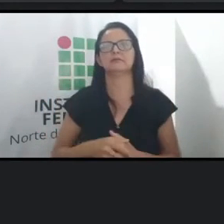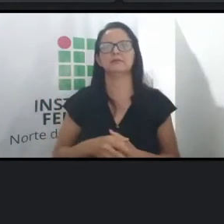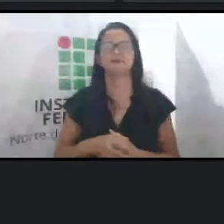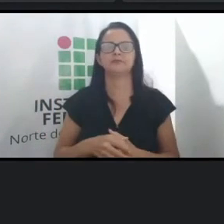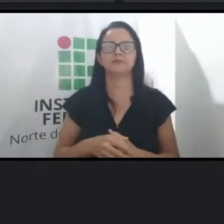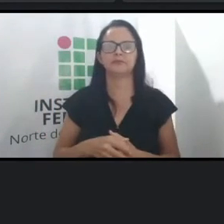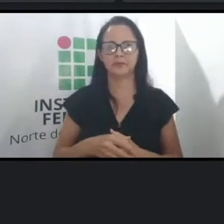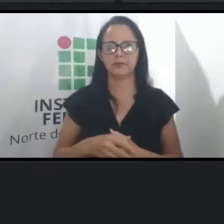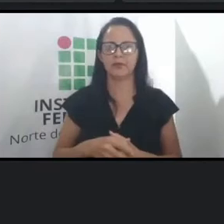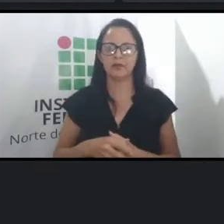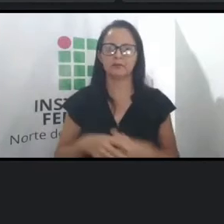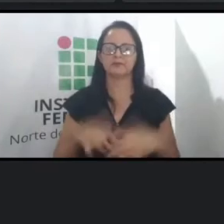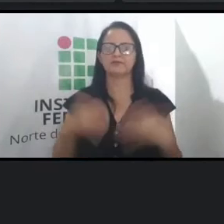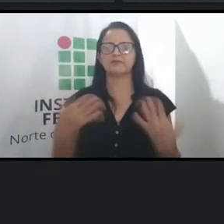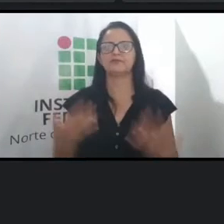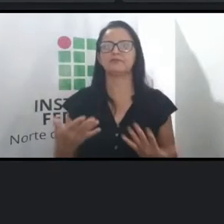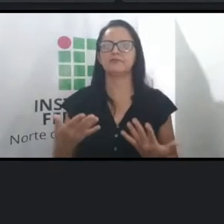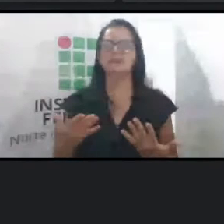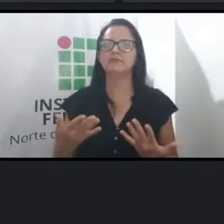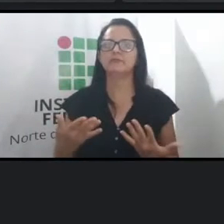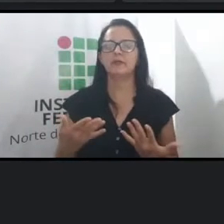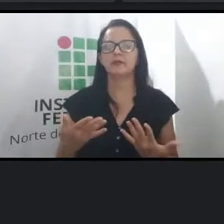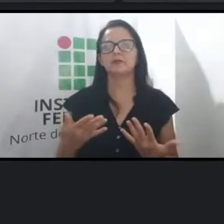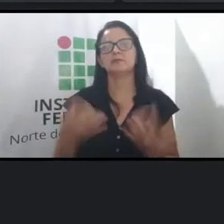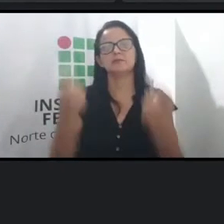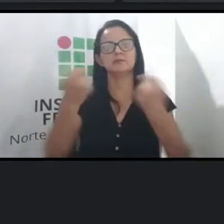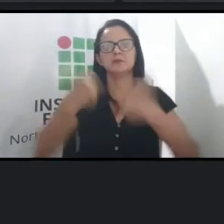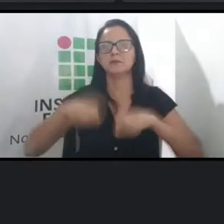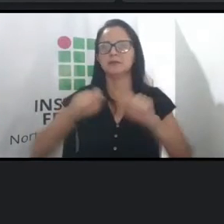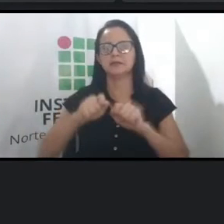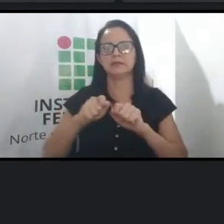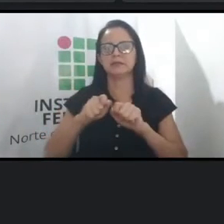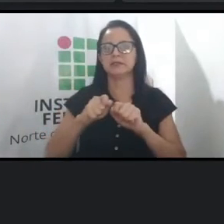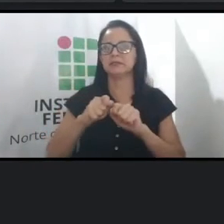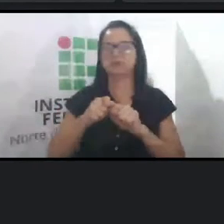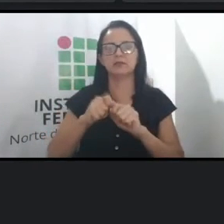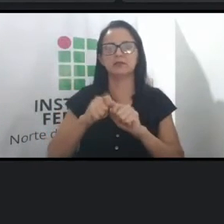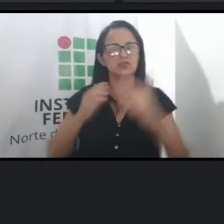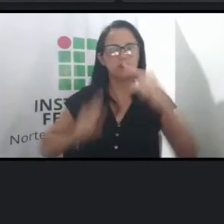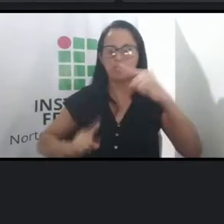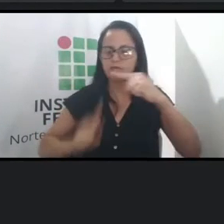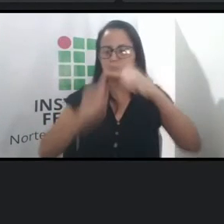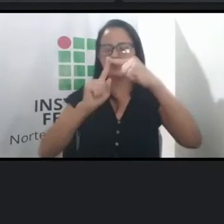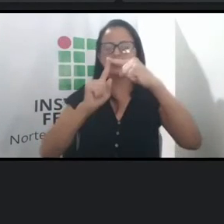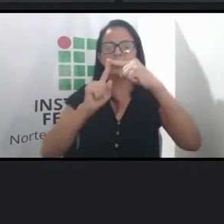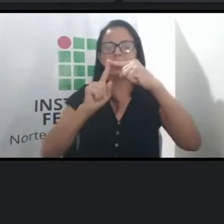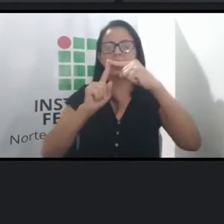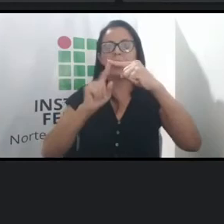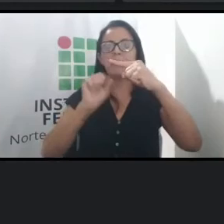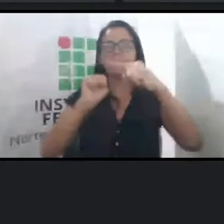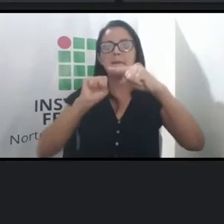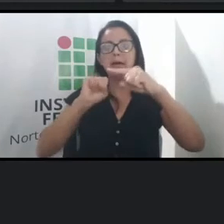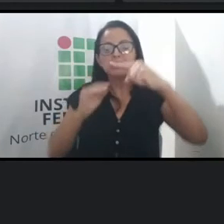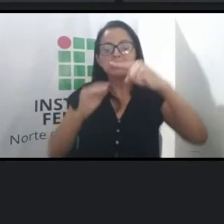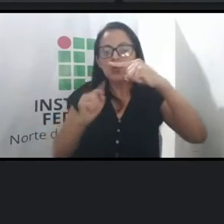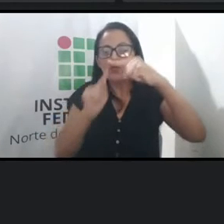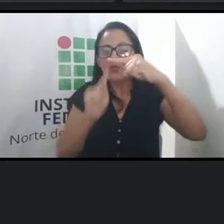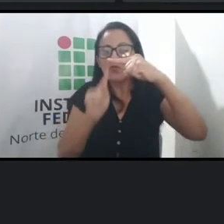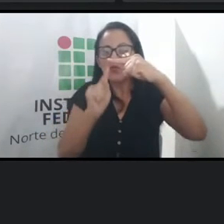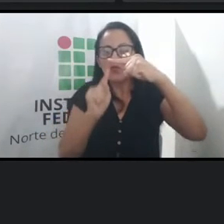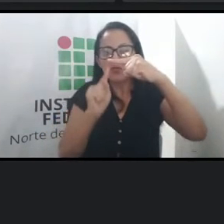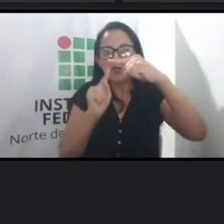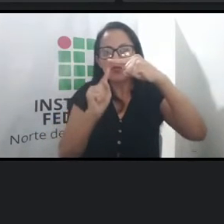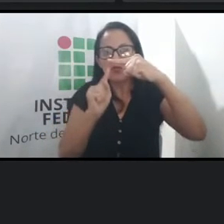Então, não necessariamente eu encostar. Basta eu romper a rigidez dielétrica do